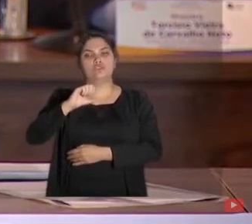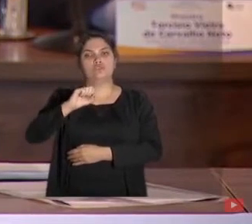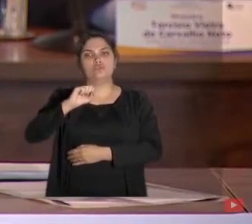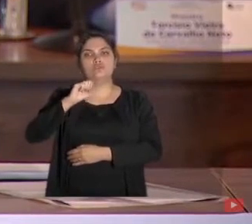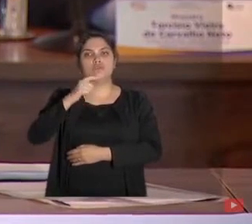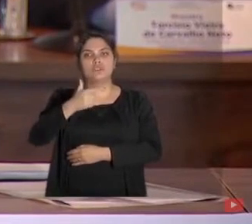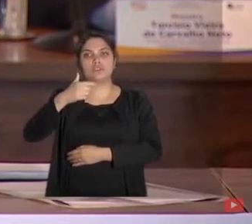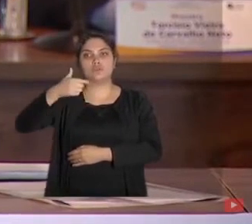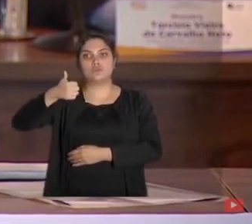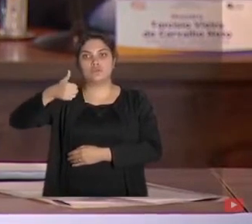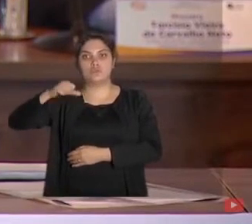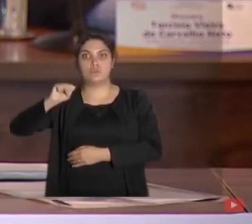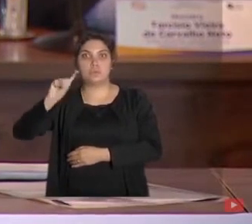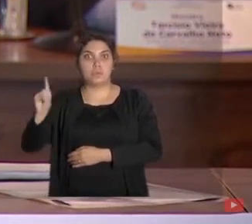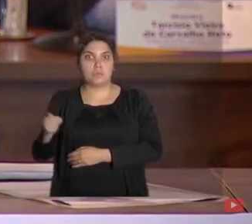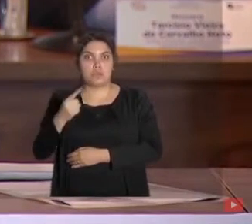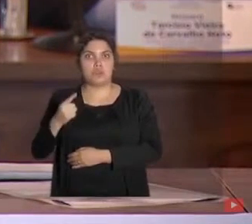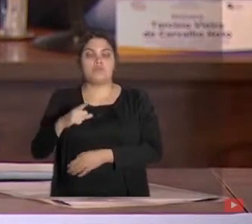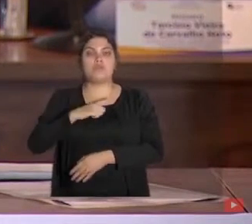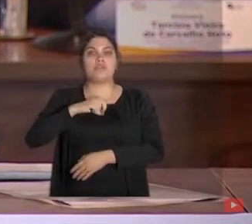147.918.000 em